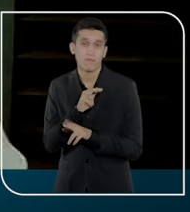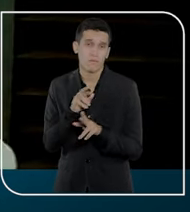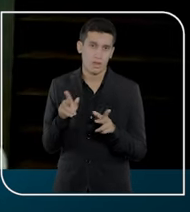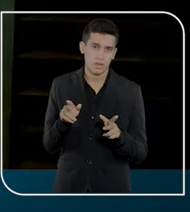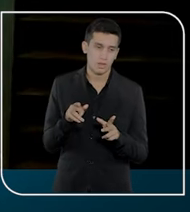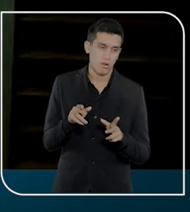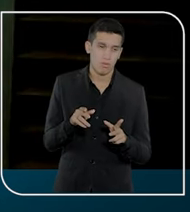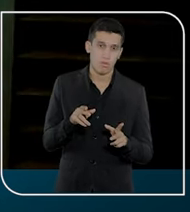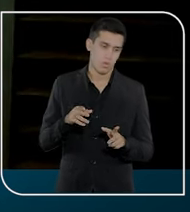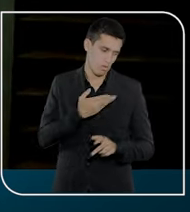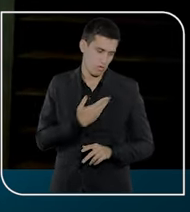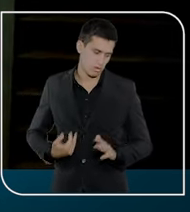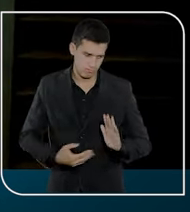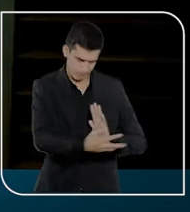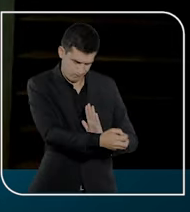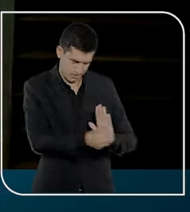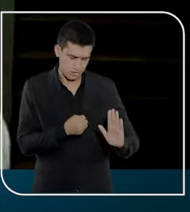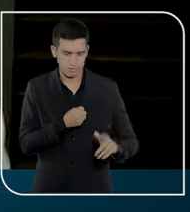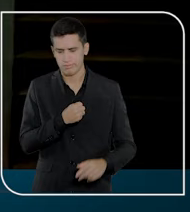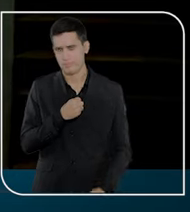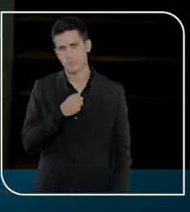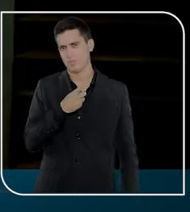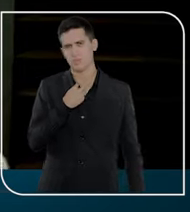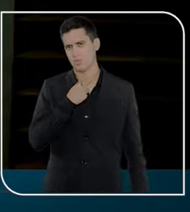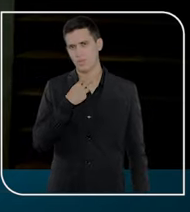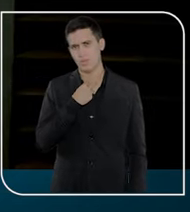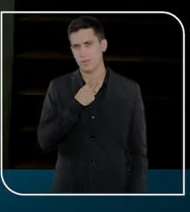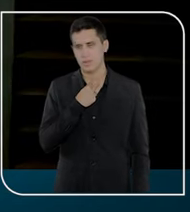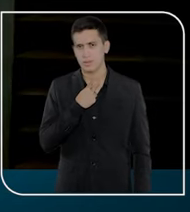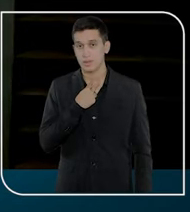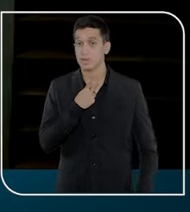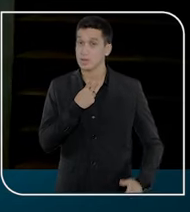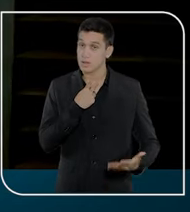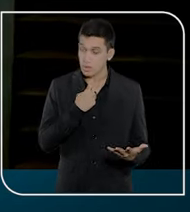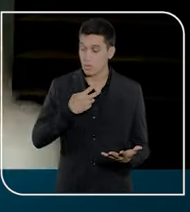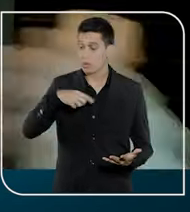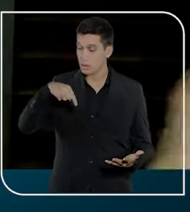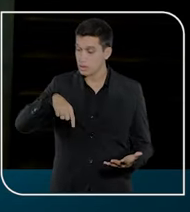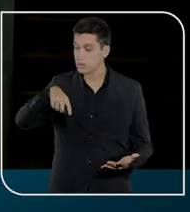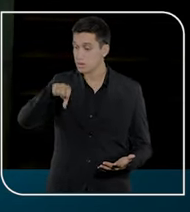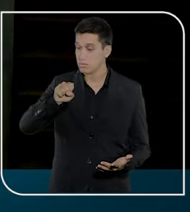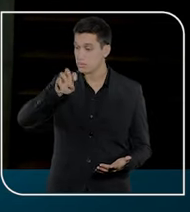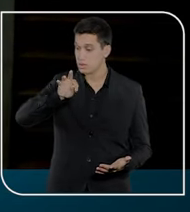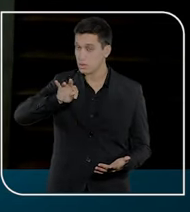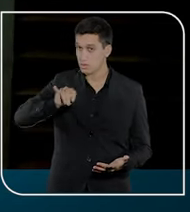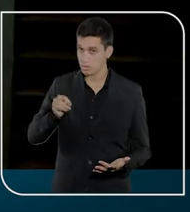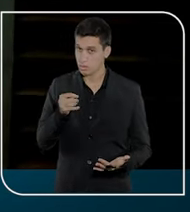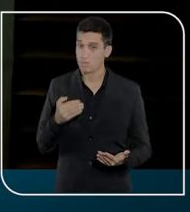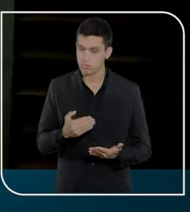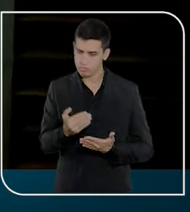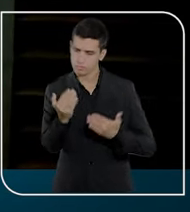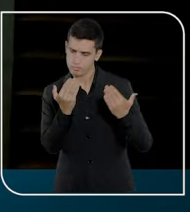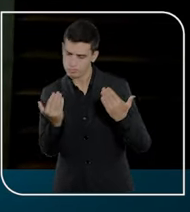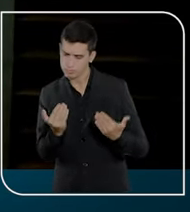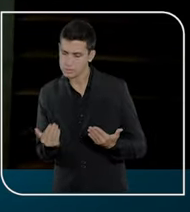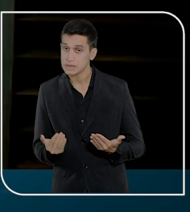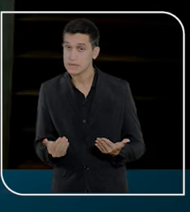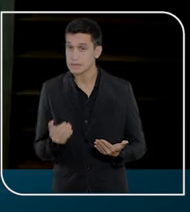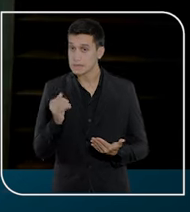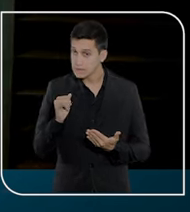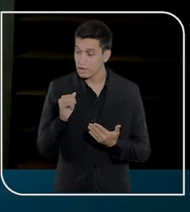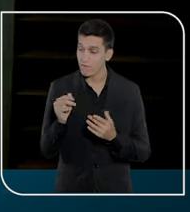aí o que o STJ vai avaliar é se a penhora daquele valor vai afetar ou não